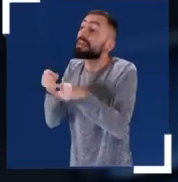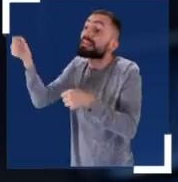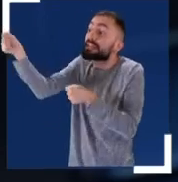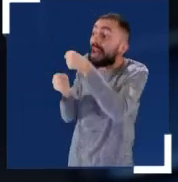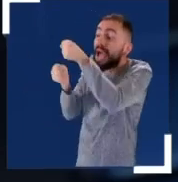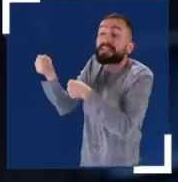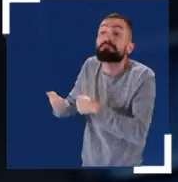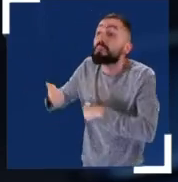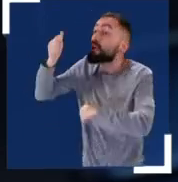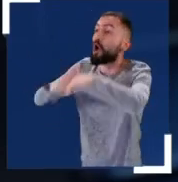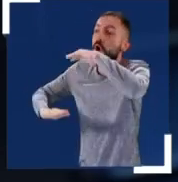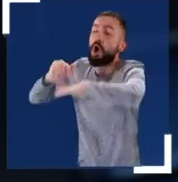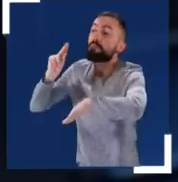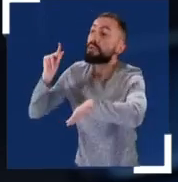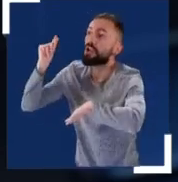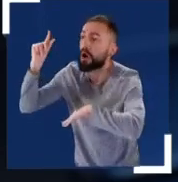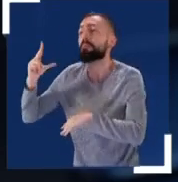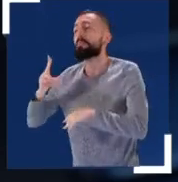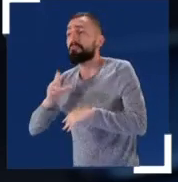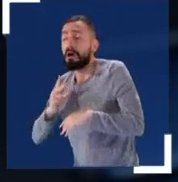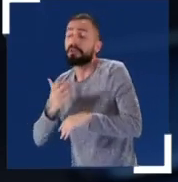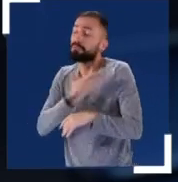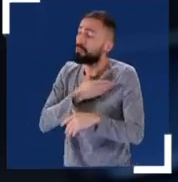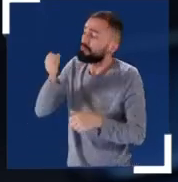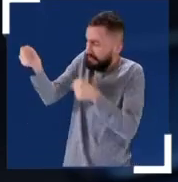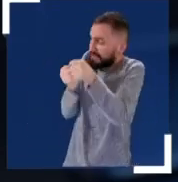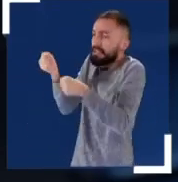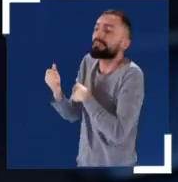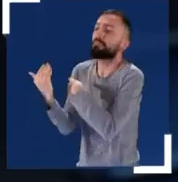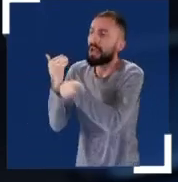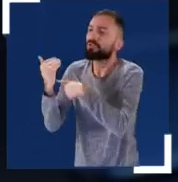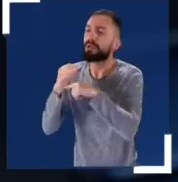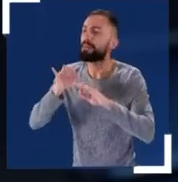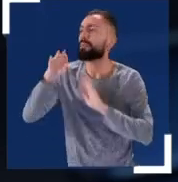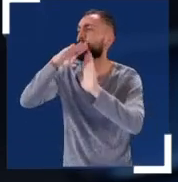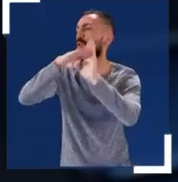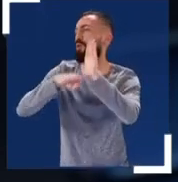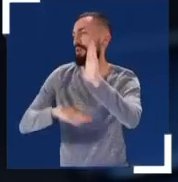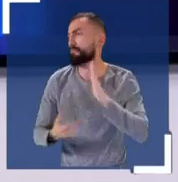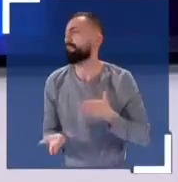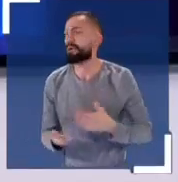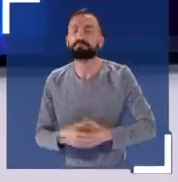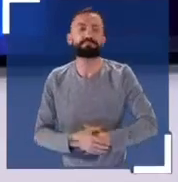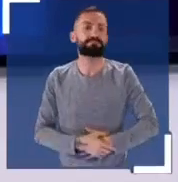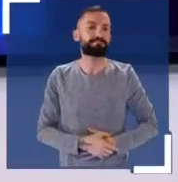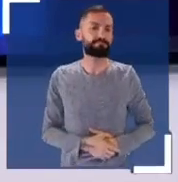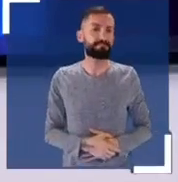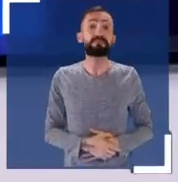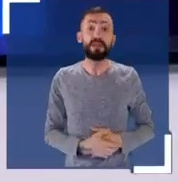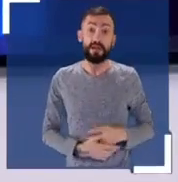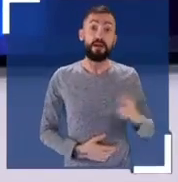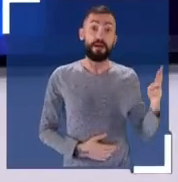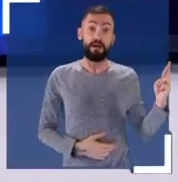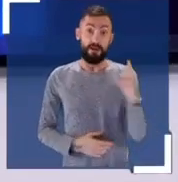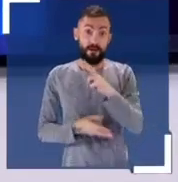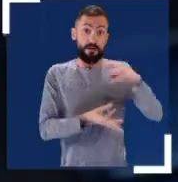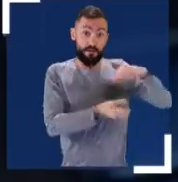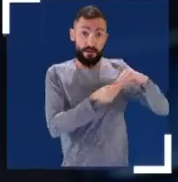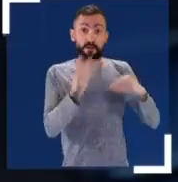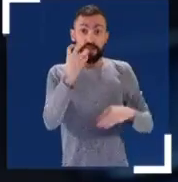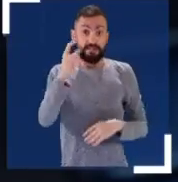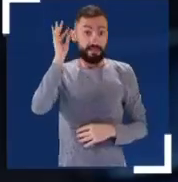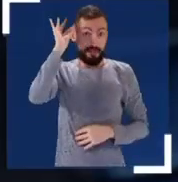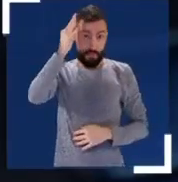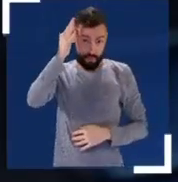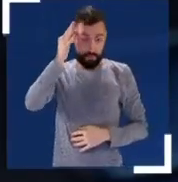da área pública e da área privada para cooperar em bons programas de governo. A sua réplica, 45 segundos, por favor. Essa é uma